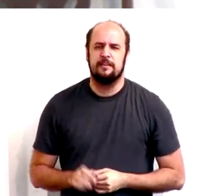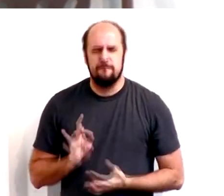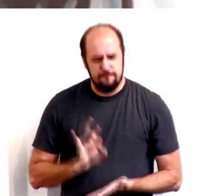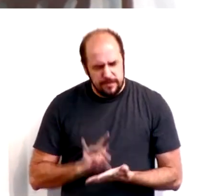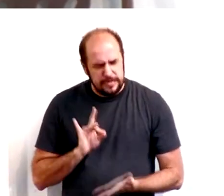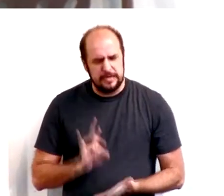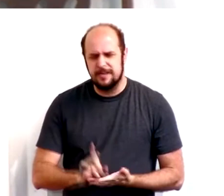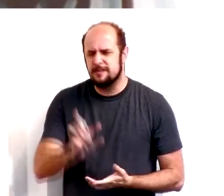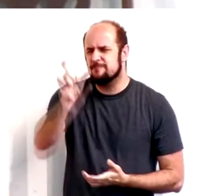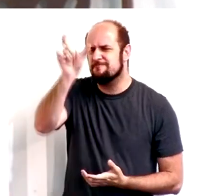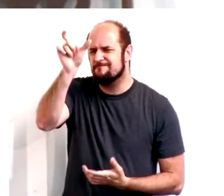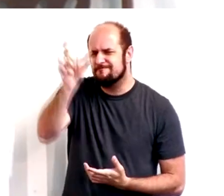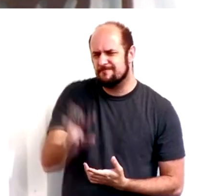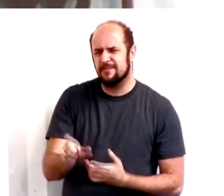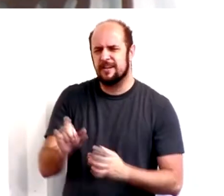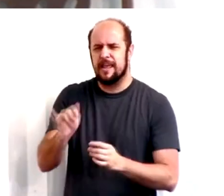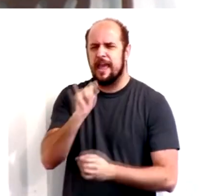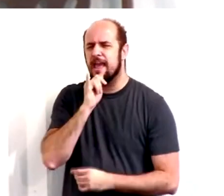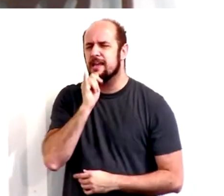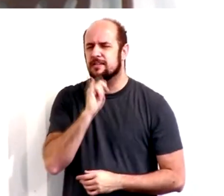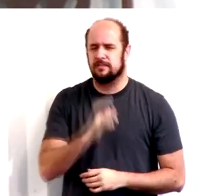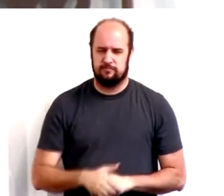fato referencial para nós.